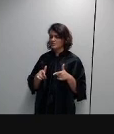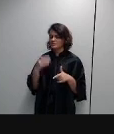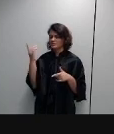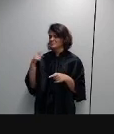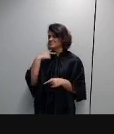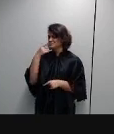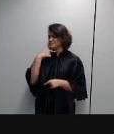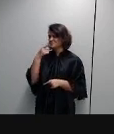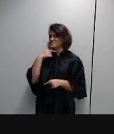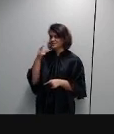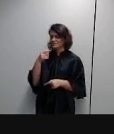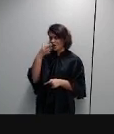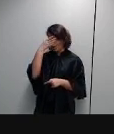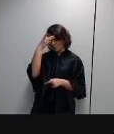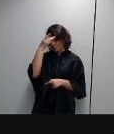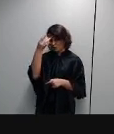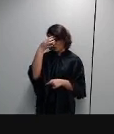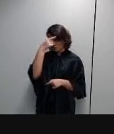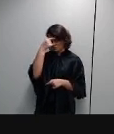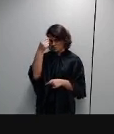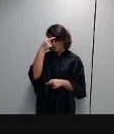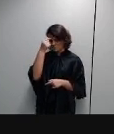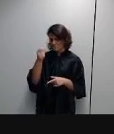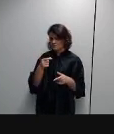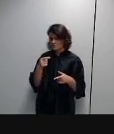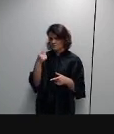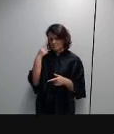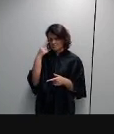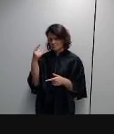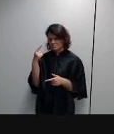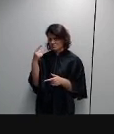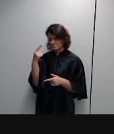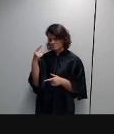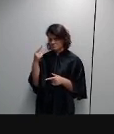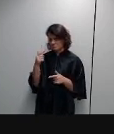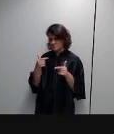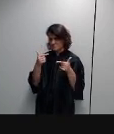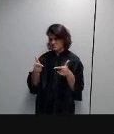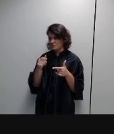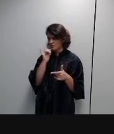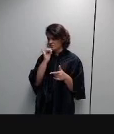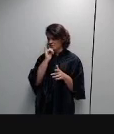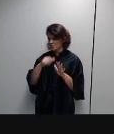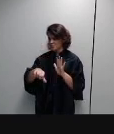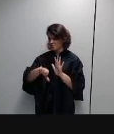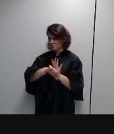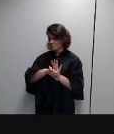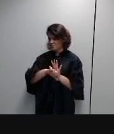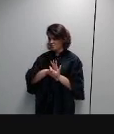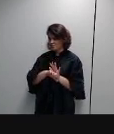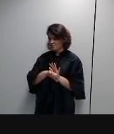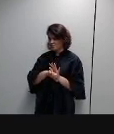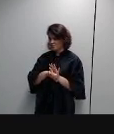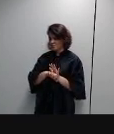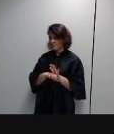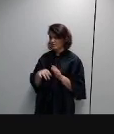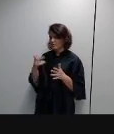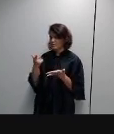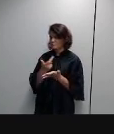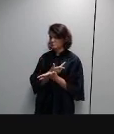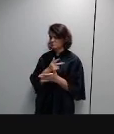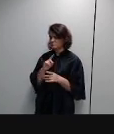comissão pela redação da Silva Serra por exemplo verificar a eventualidade de